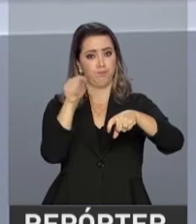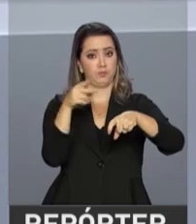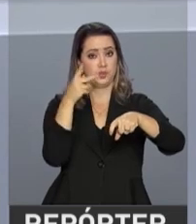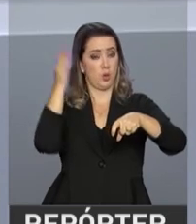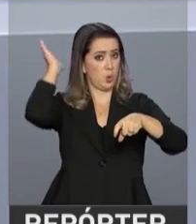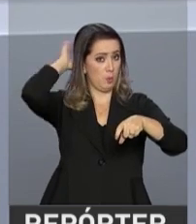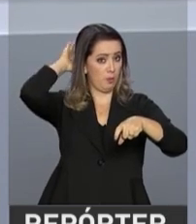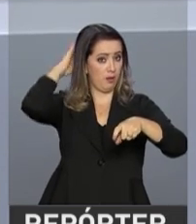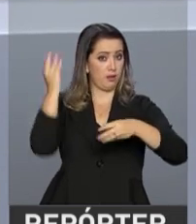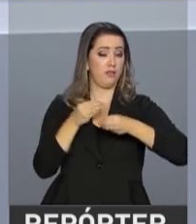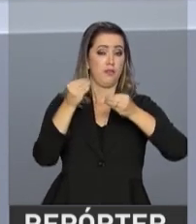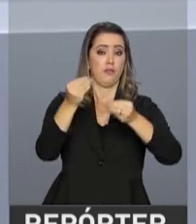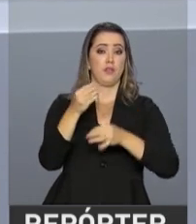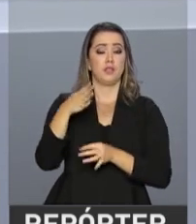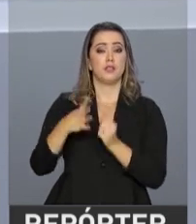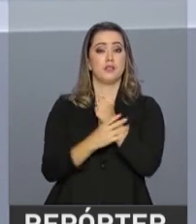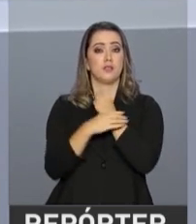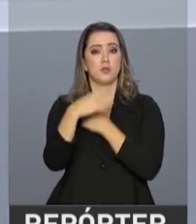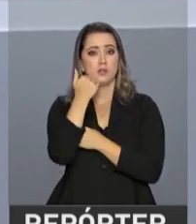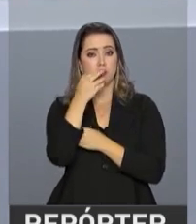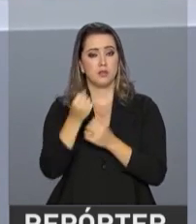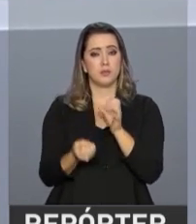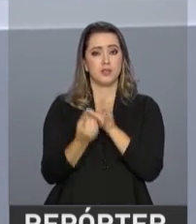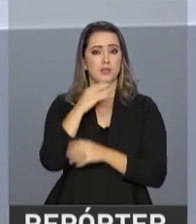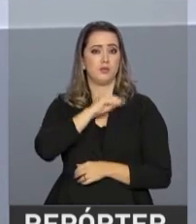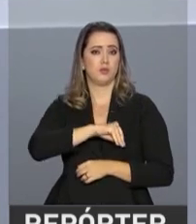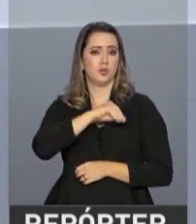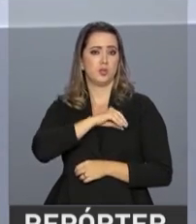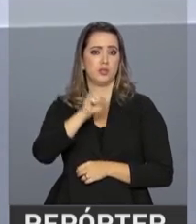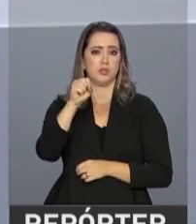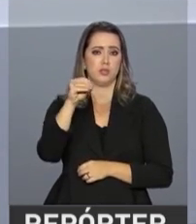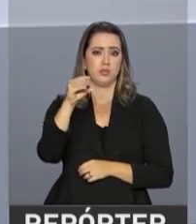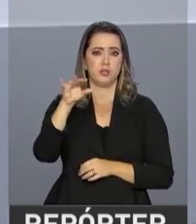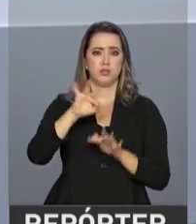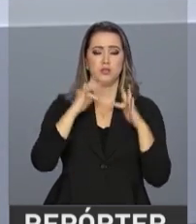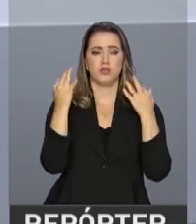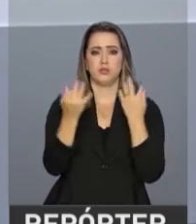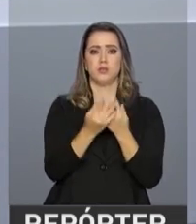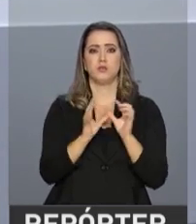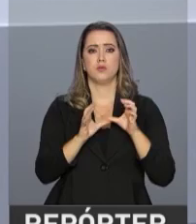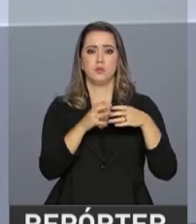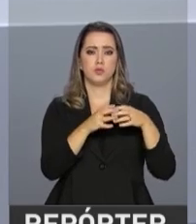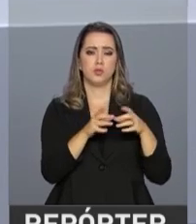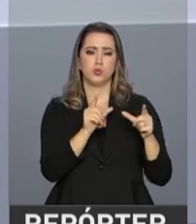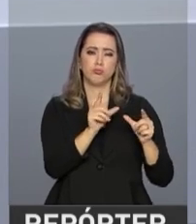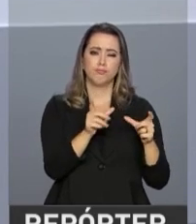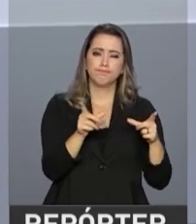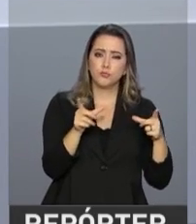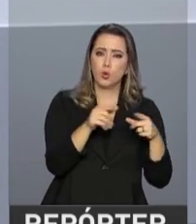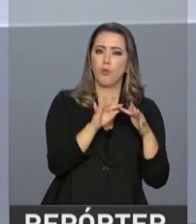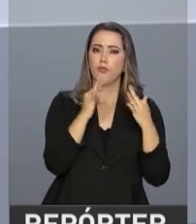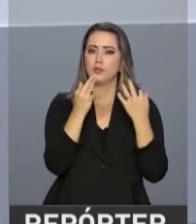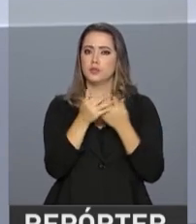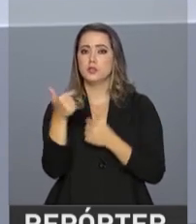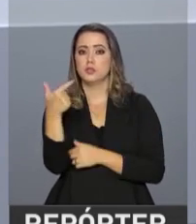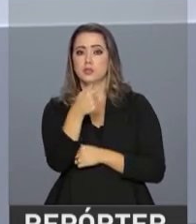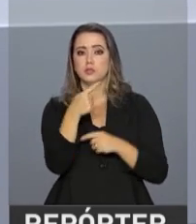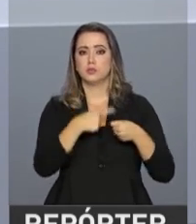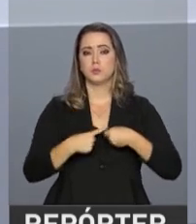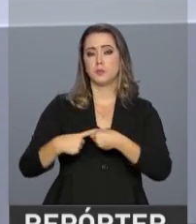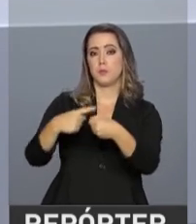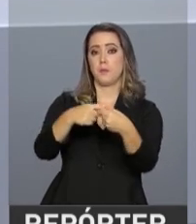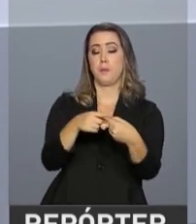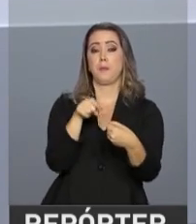garantir segurança alimentar e geração de renda para 800 famílias de pequenos e médios produtores em 17 municípios